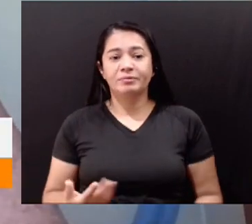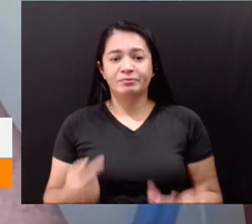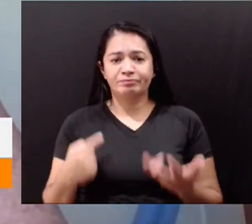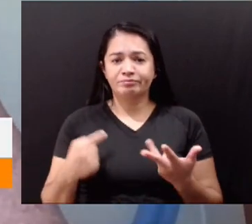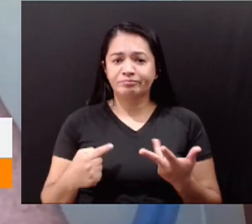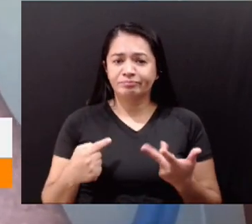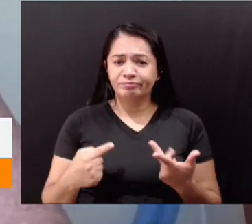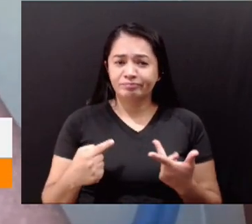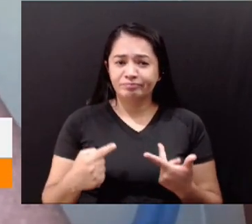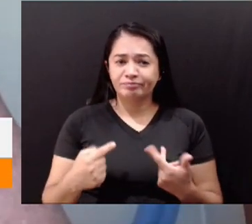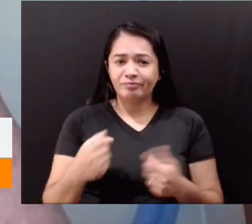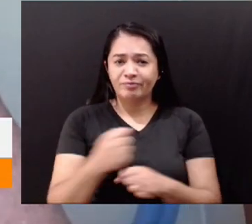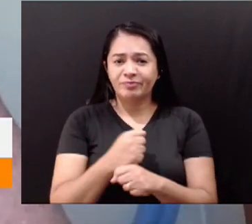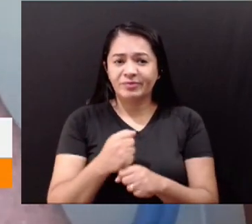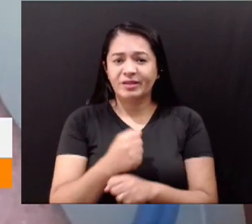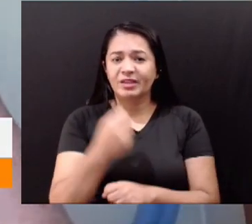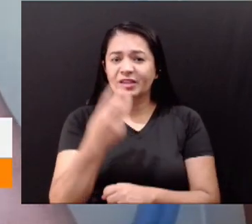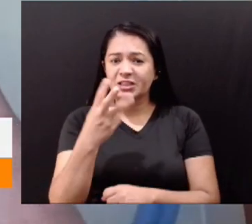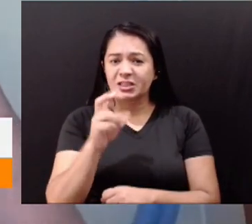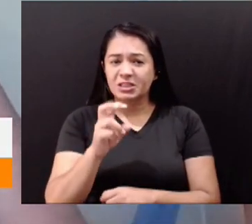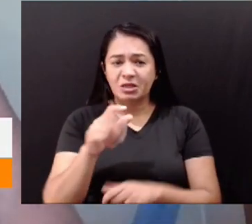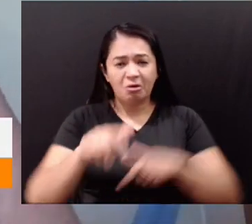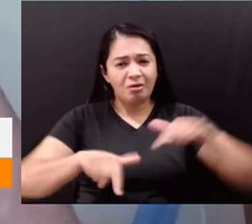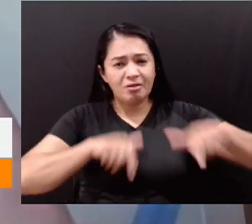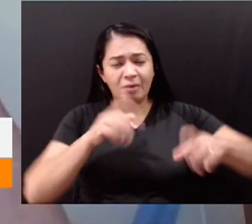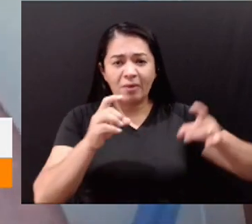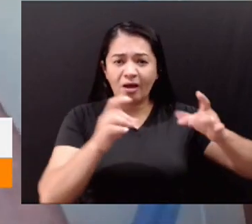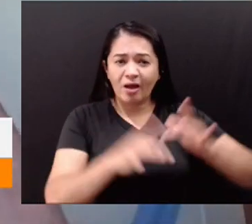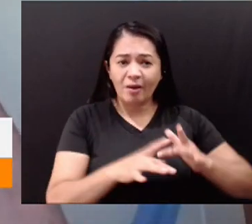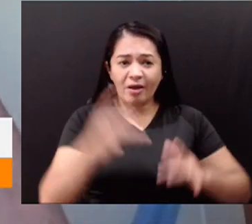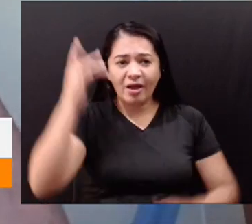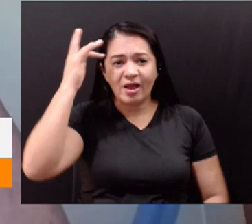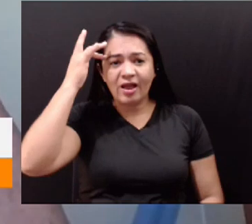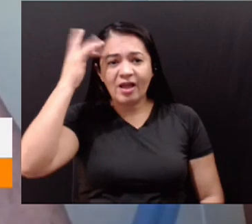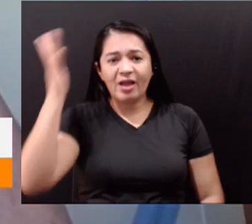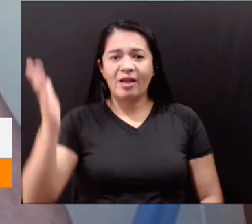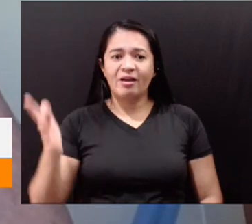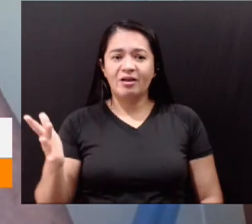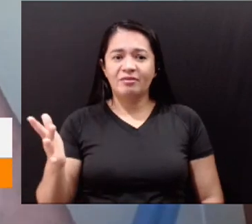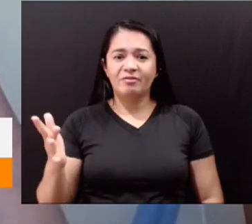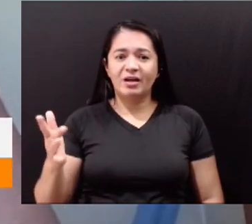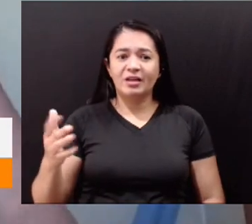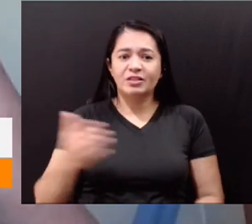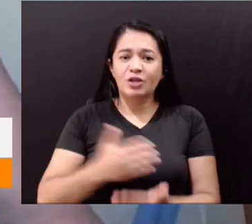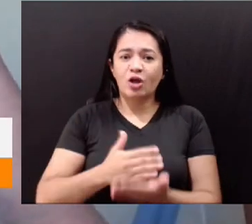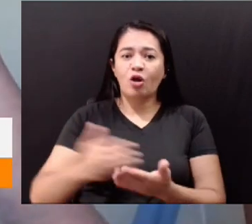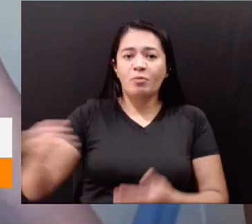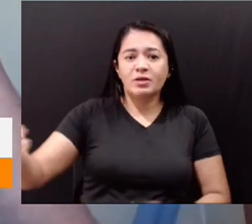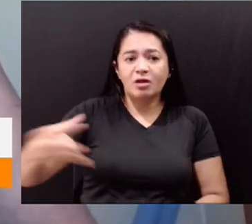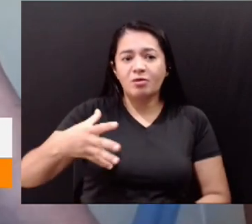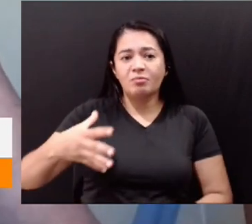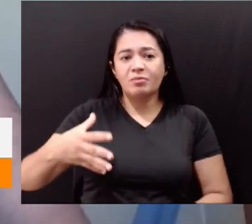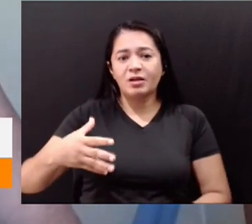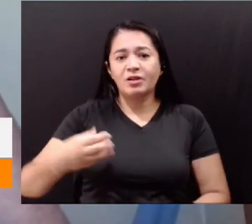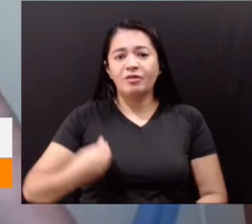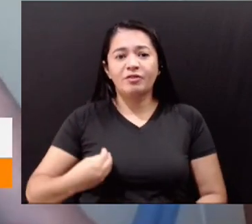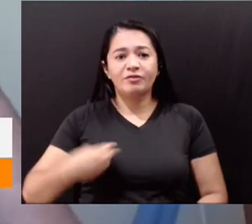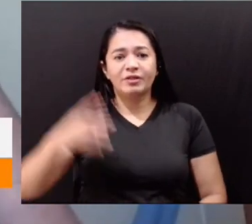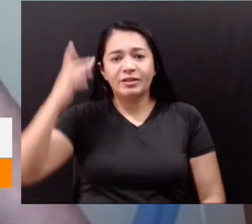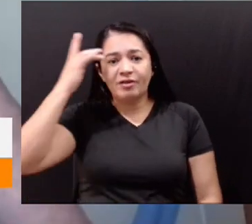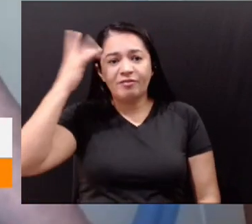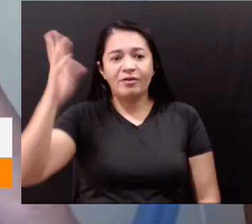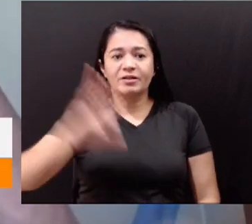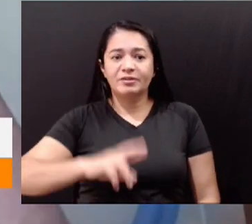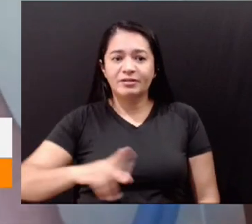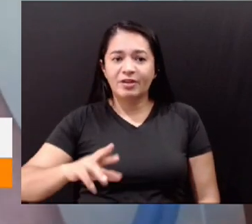de carreira, não é fácil você reinventar uma rotina. Mas isso é parte da vida, é isso